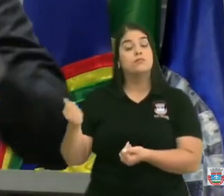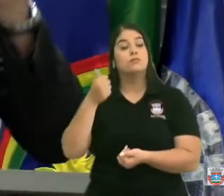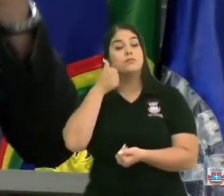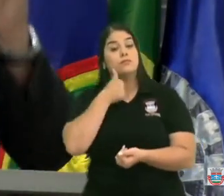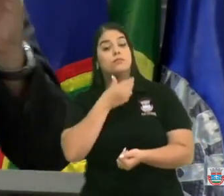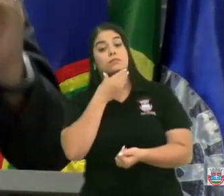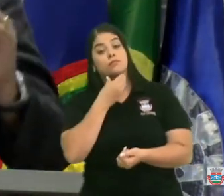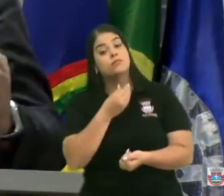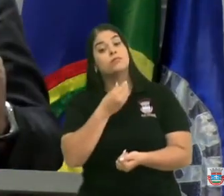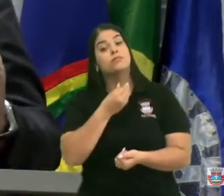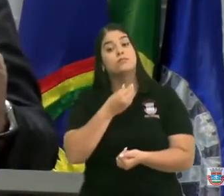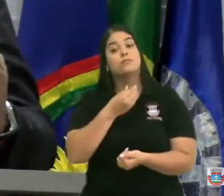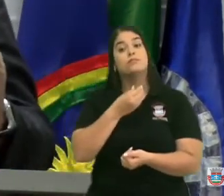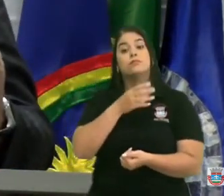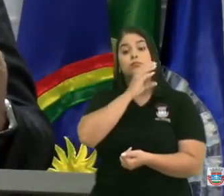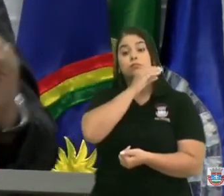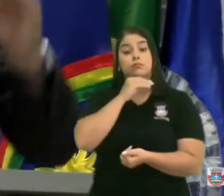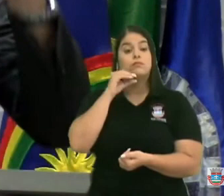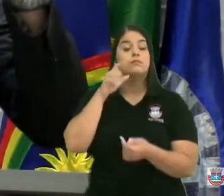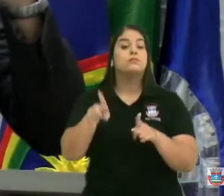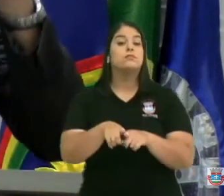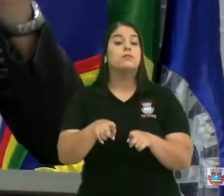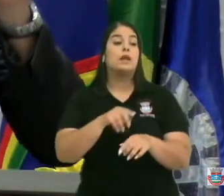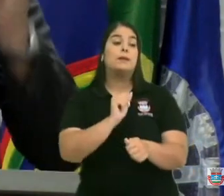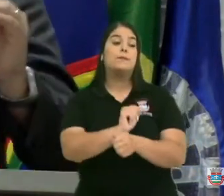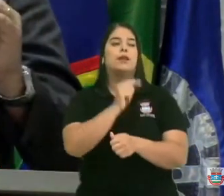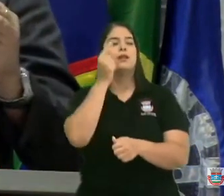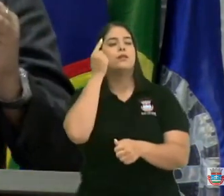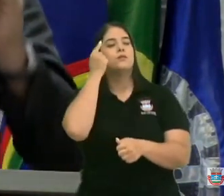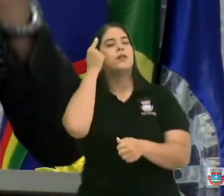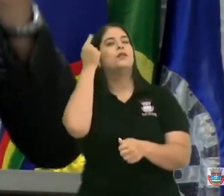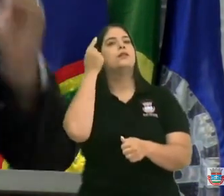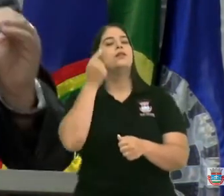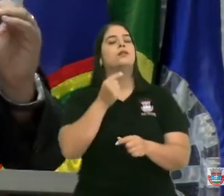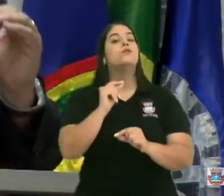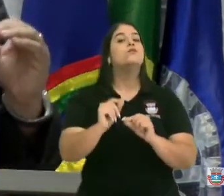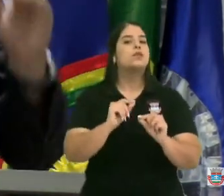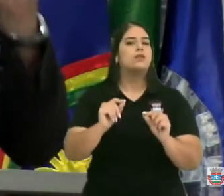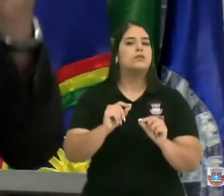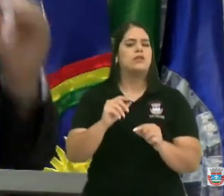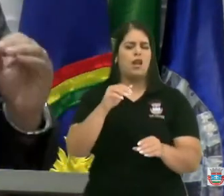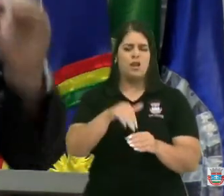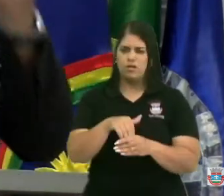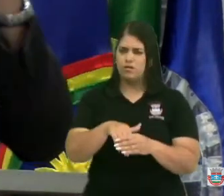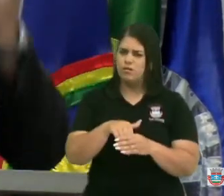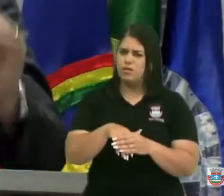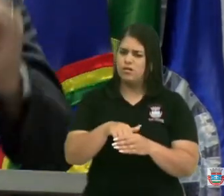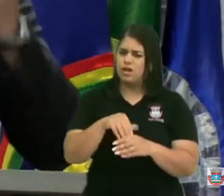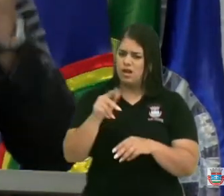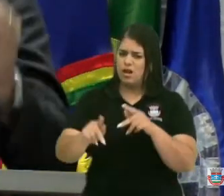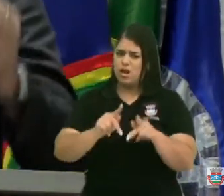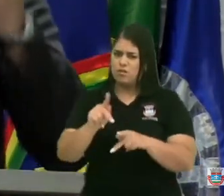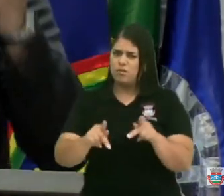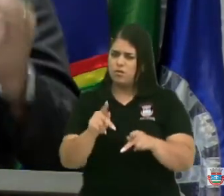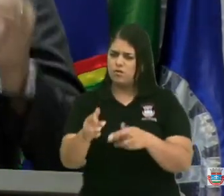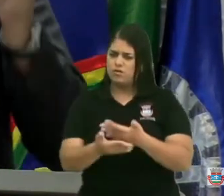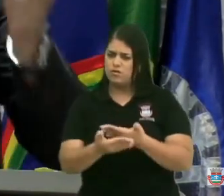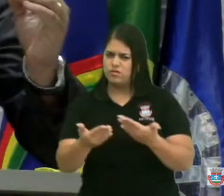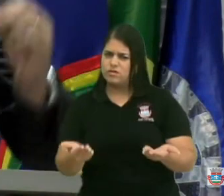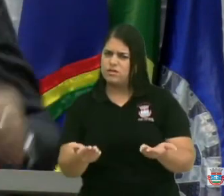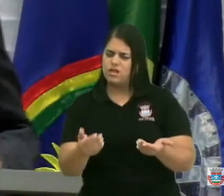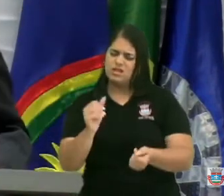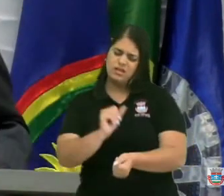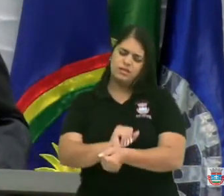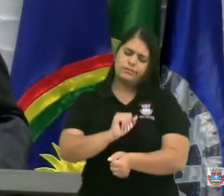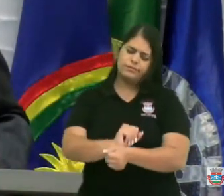e parassem para pensar, vocês não dariam um voto ao povo que fez vocês de escravo todo